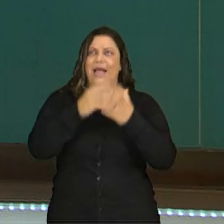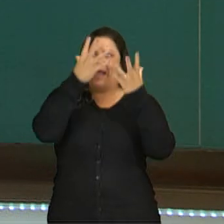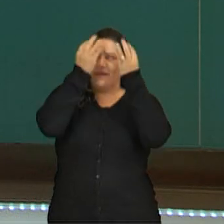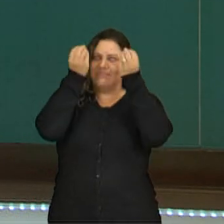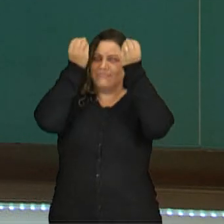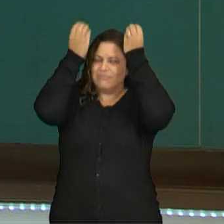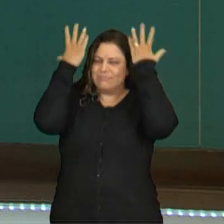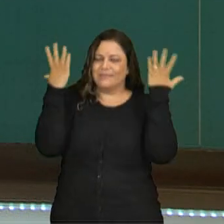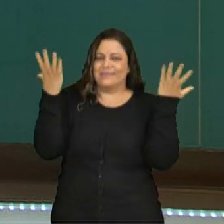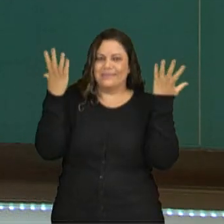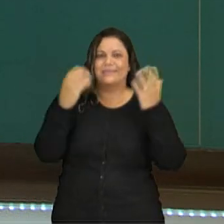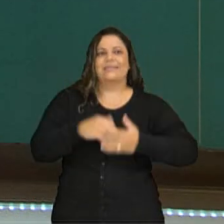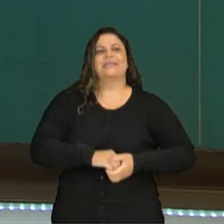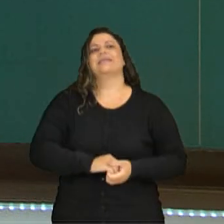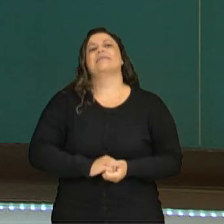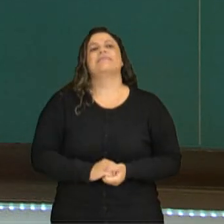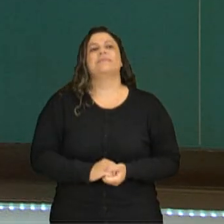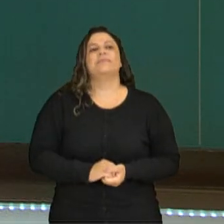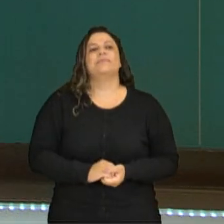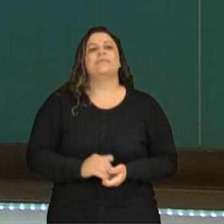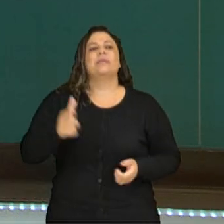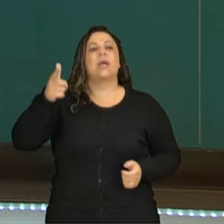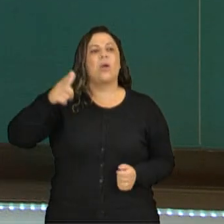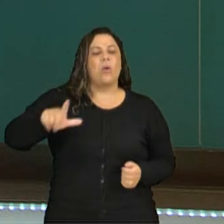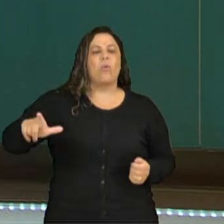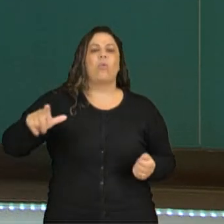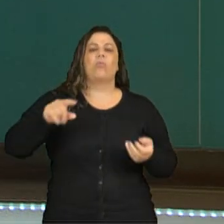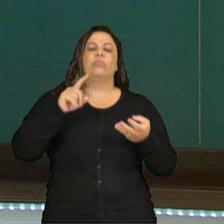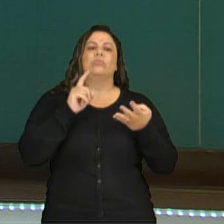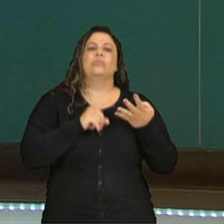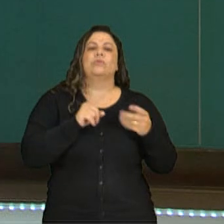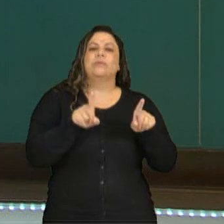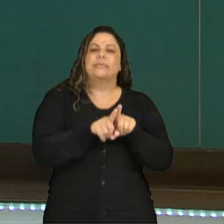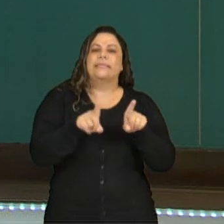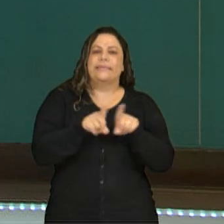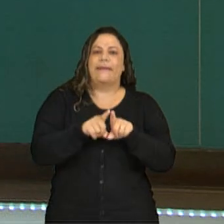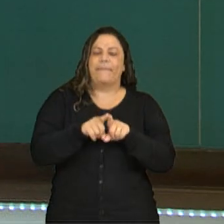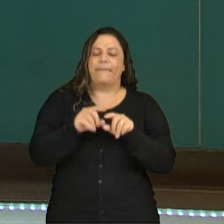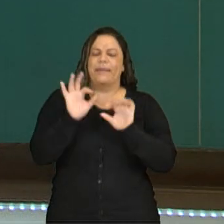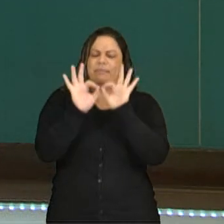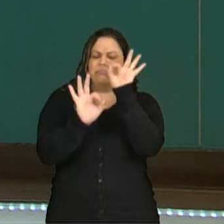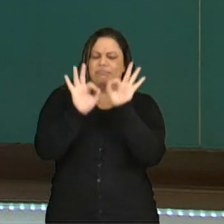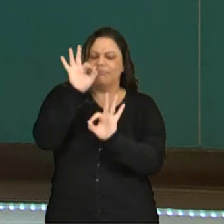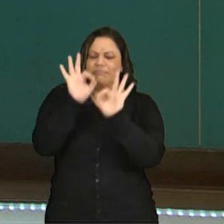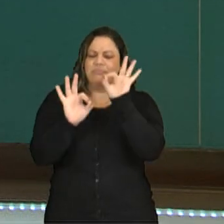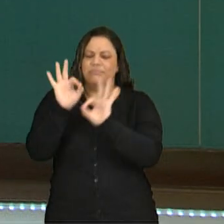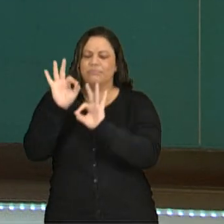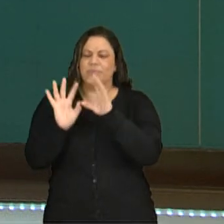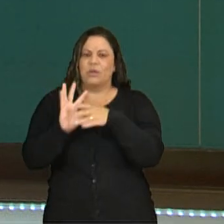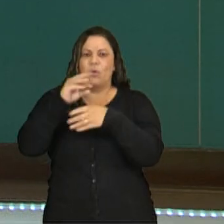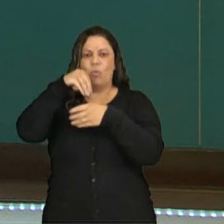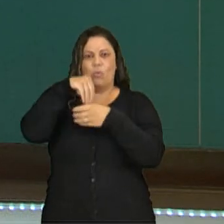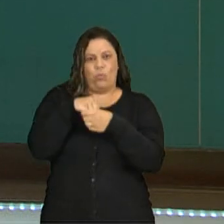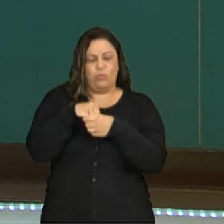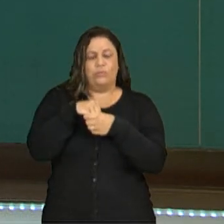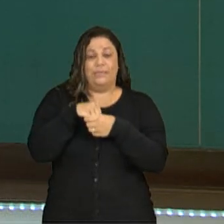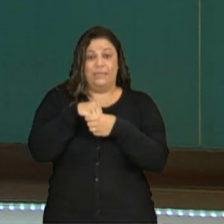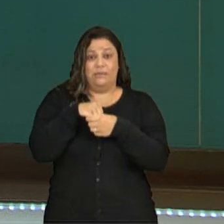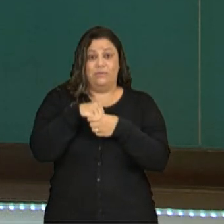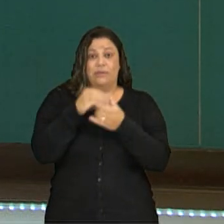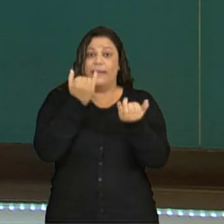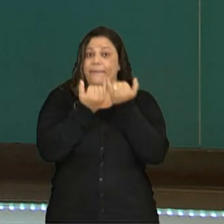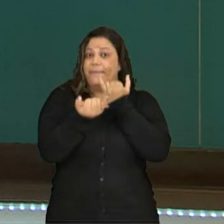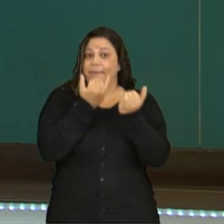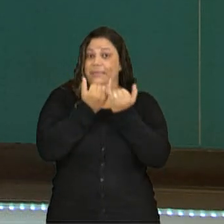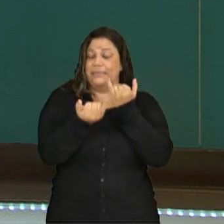nos smartphones hoje. Outra coisa, a arquitetura interna é muito semelhante à dos computadores.